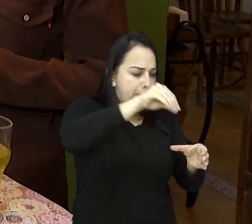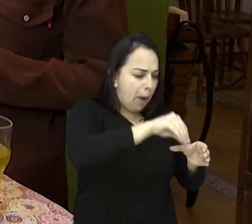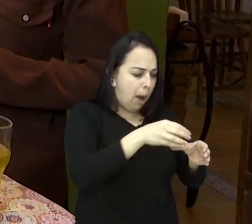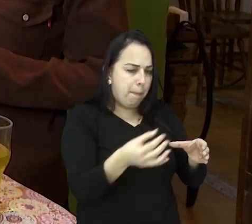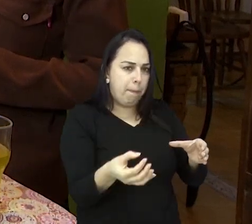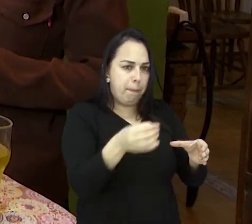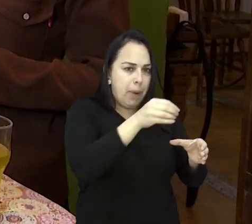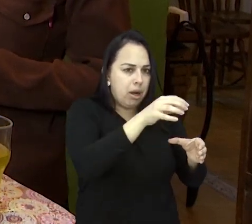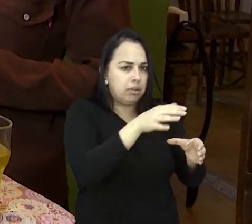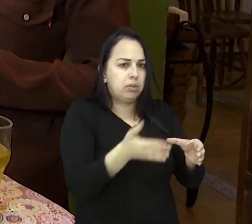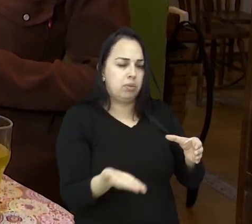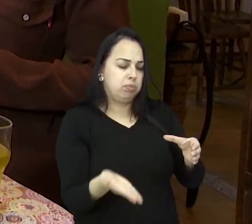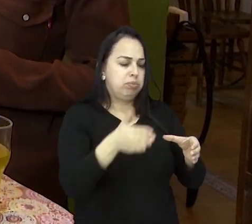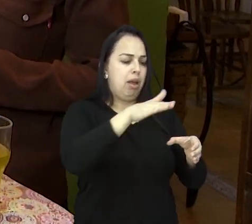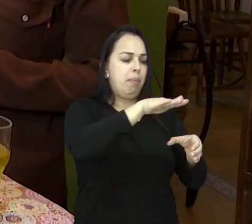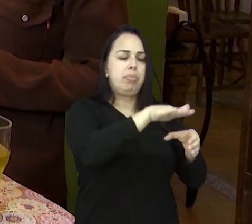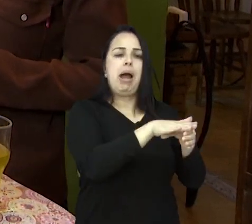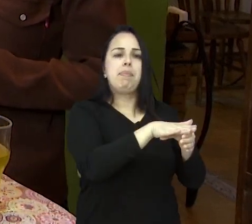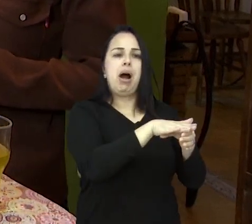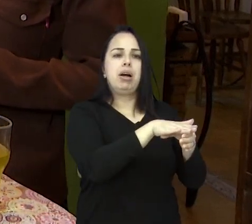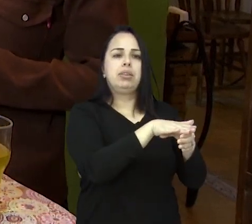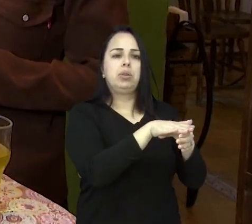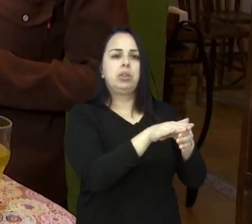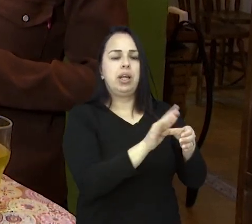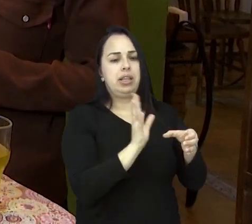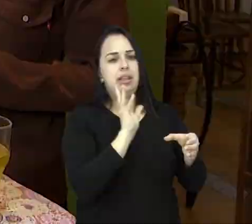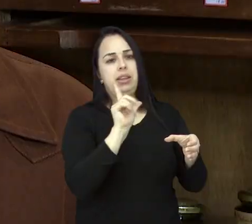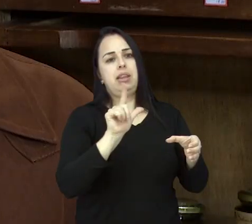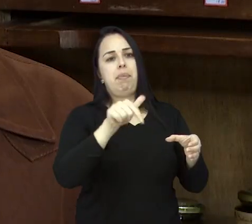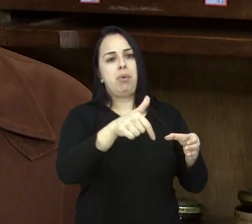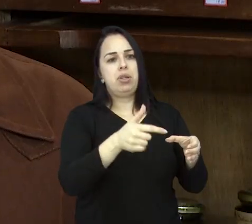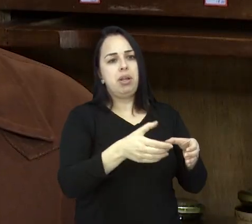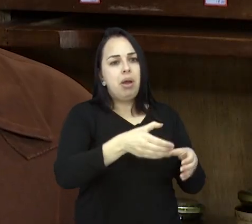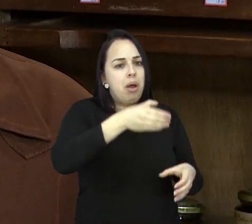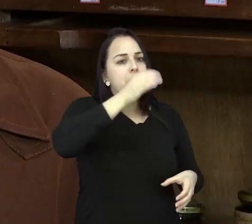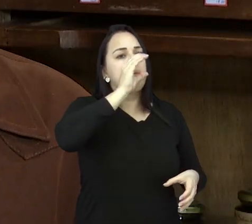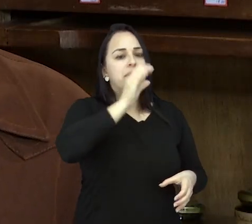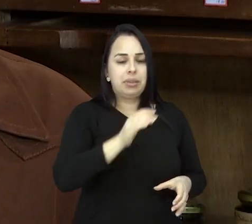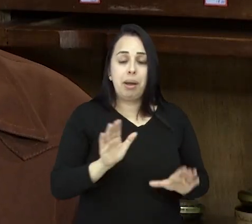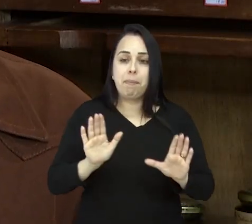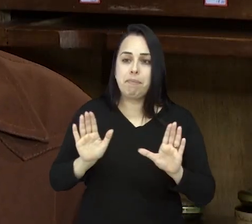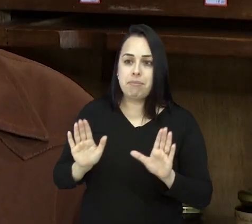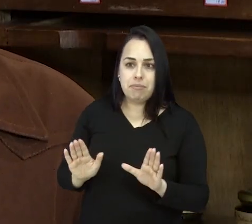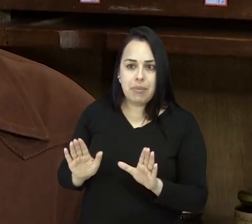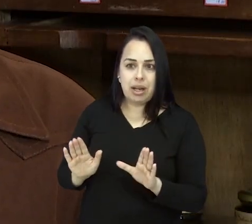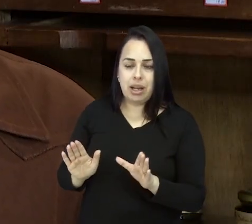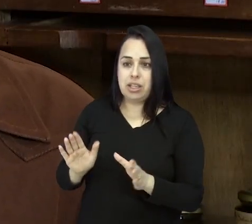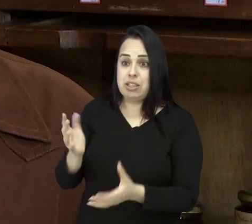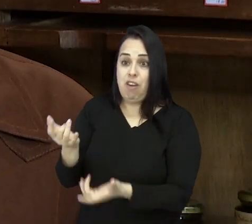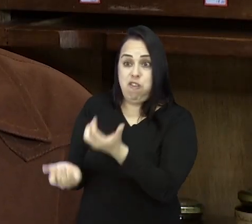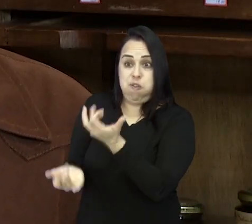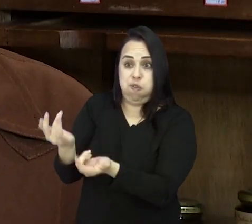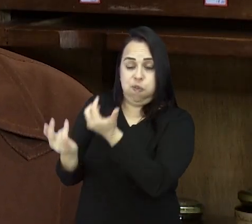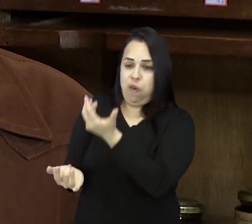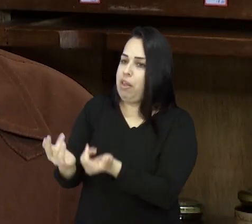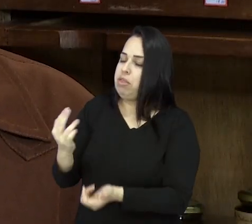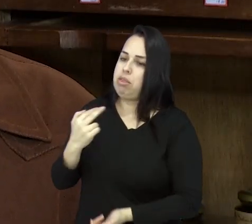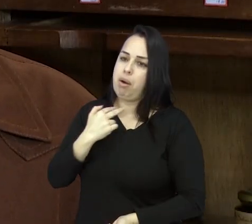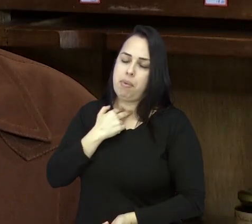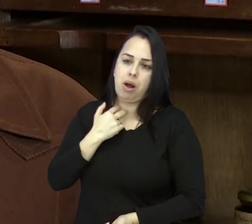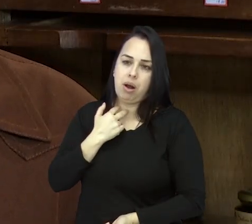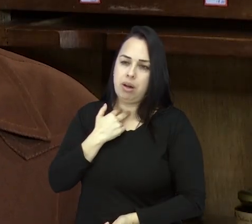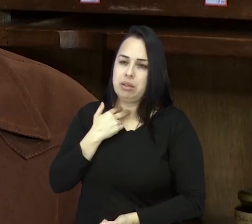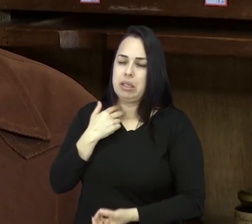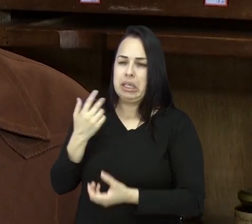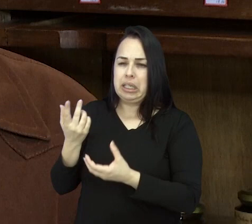a plantinha, deixa lá tampadinho e depois consome. O ideal é que não chegue ao ponto de fervura, porque isso